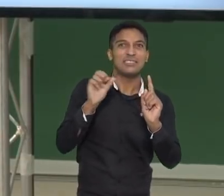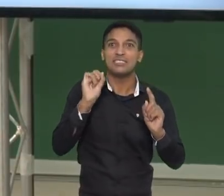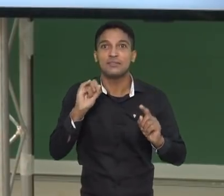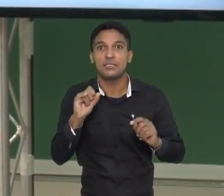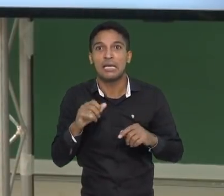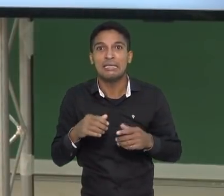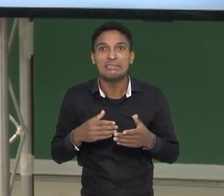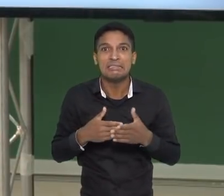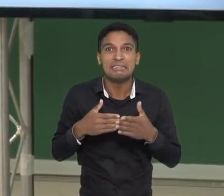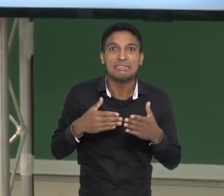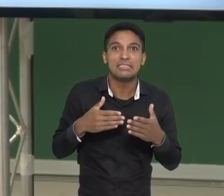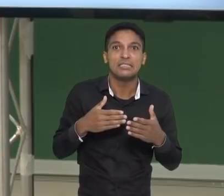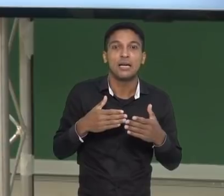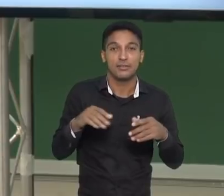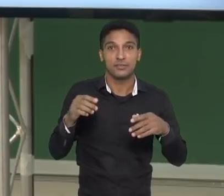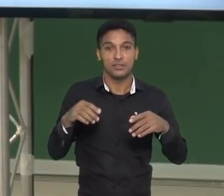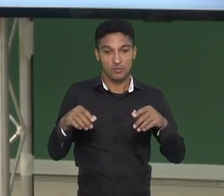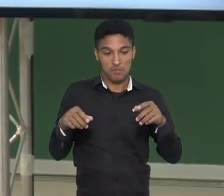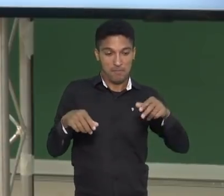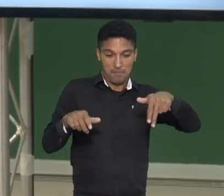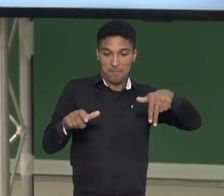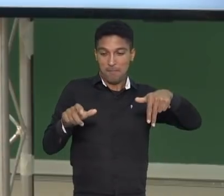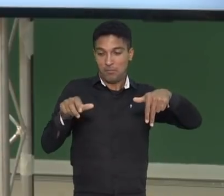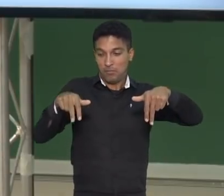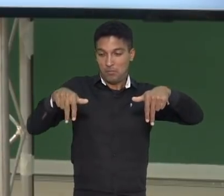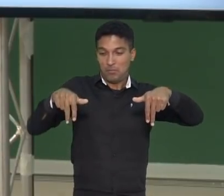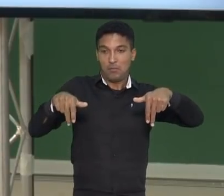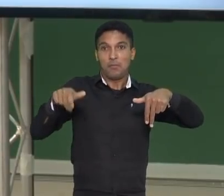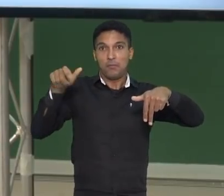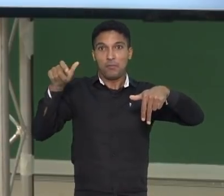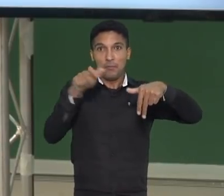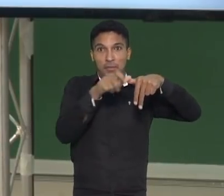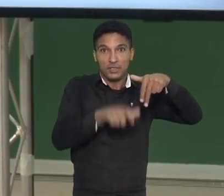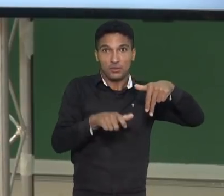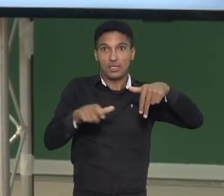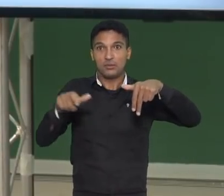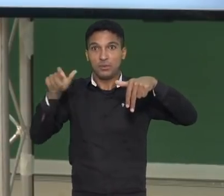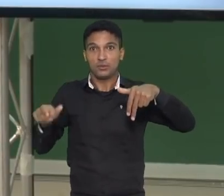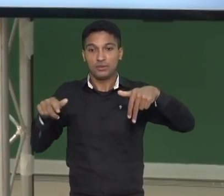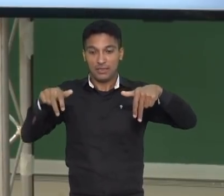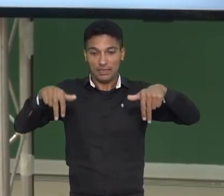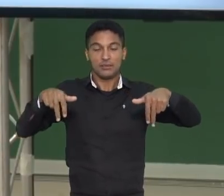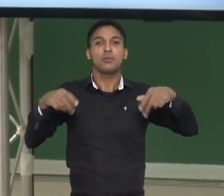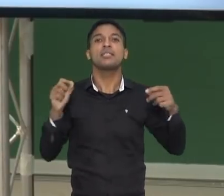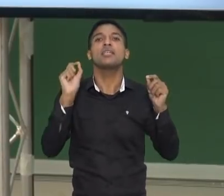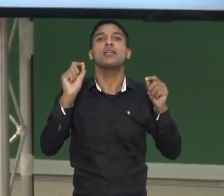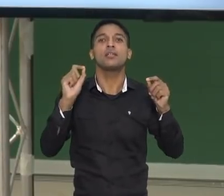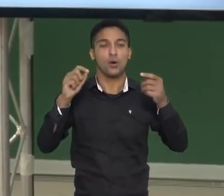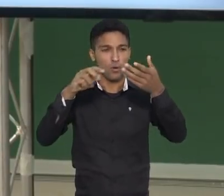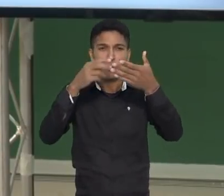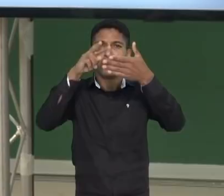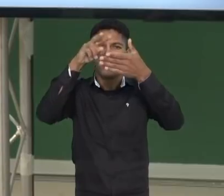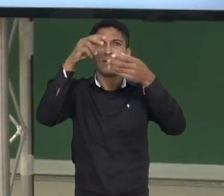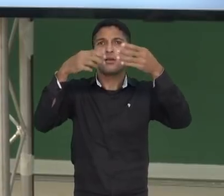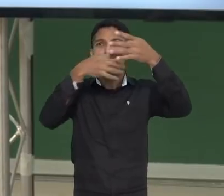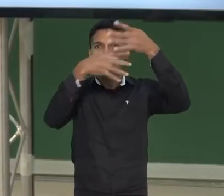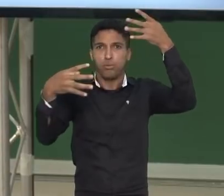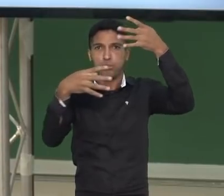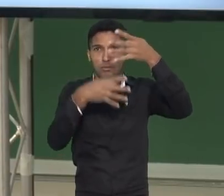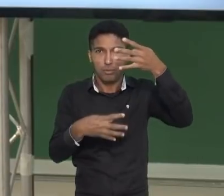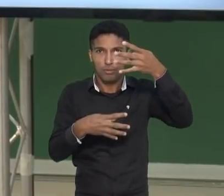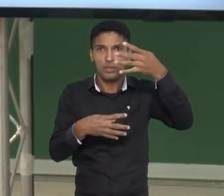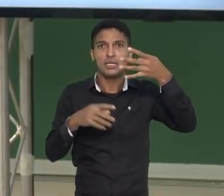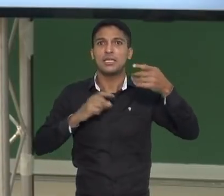vezes coloca a fala da personagem lá no meio, mas você não marca aquela que está falando. Você não coloca a aspa,